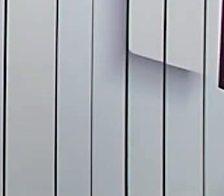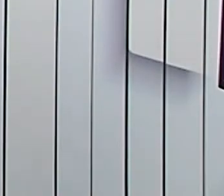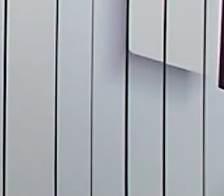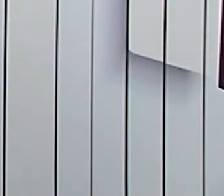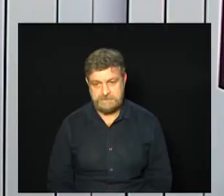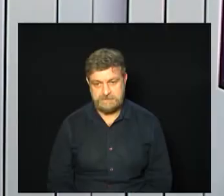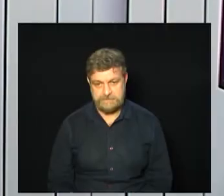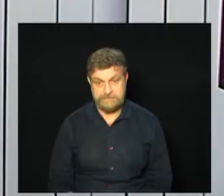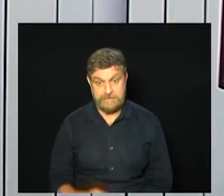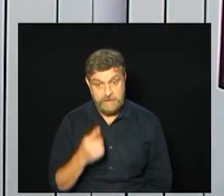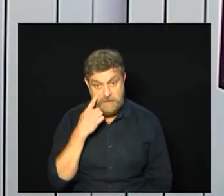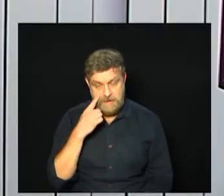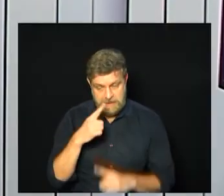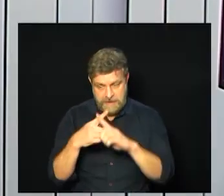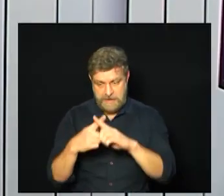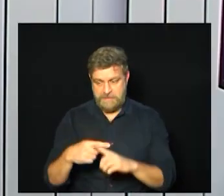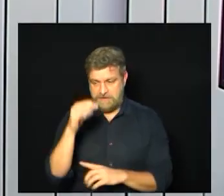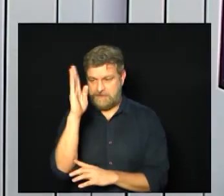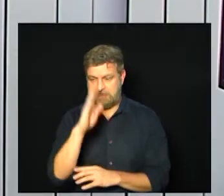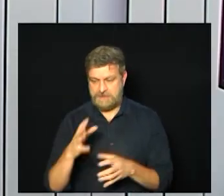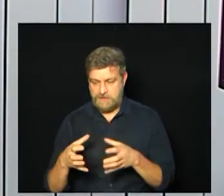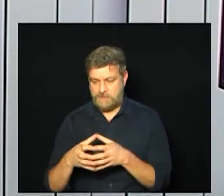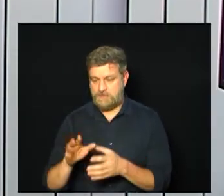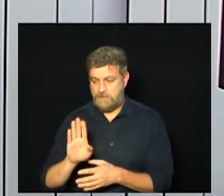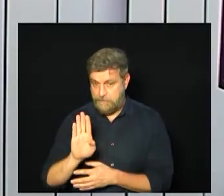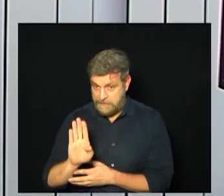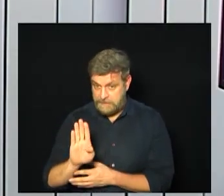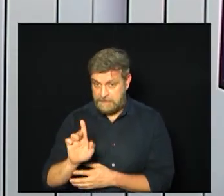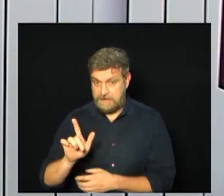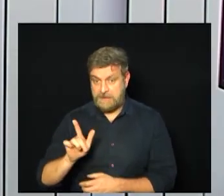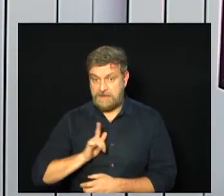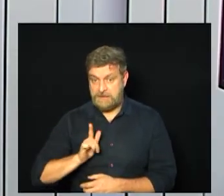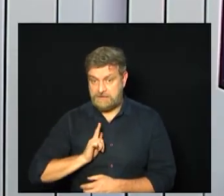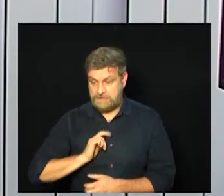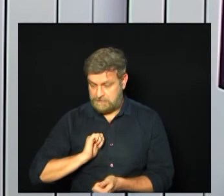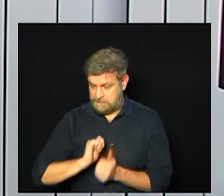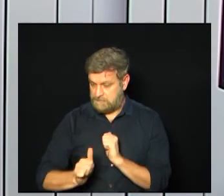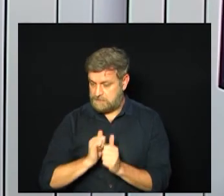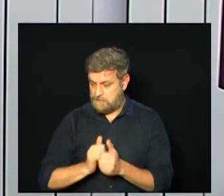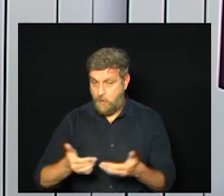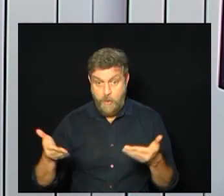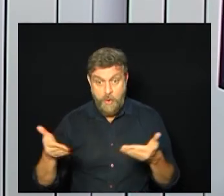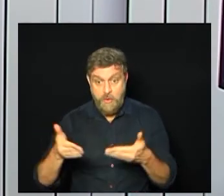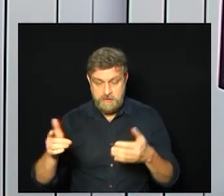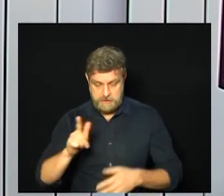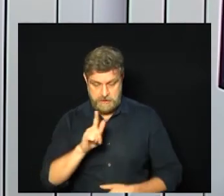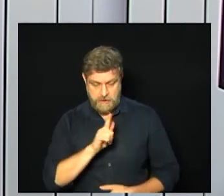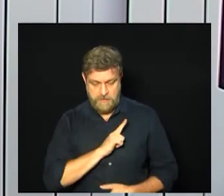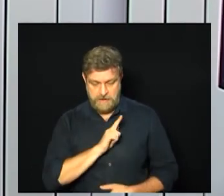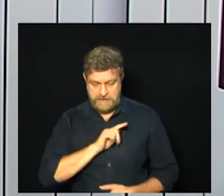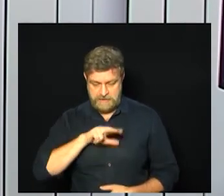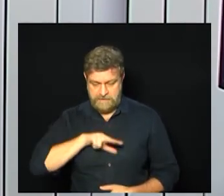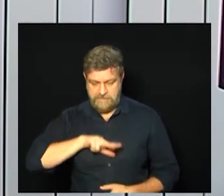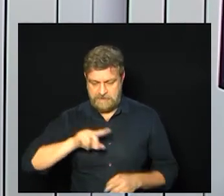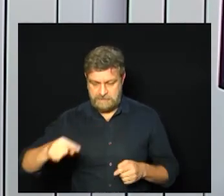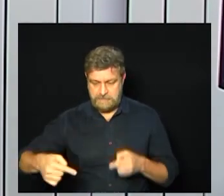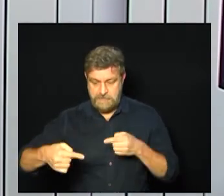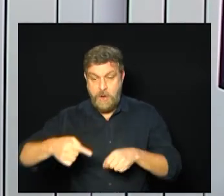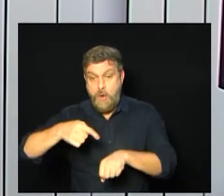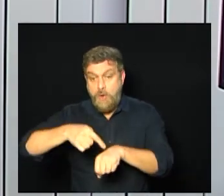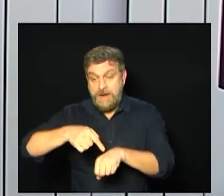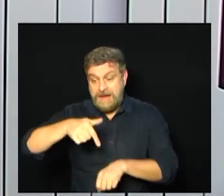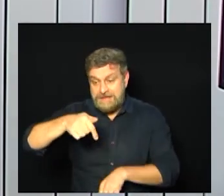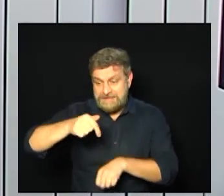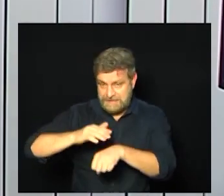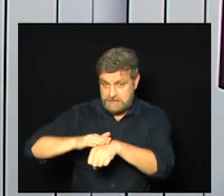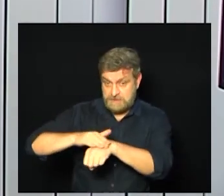Hora de Campeonato Brasileiro da Série B. Grande jogo hoje entre Guarani e Vasco da Gama a partir das 7